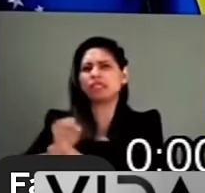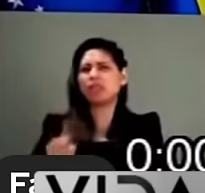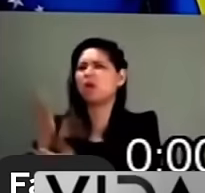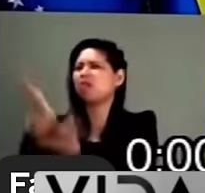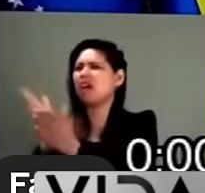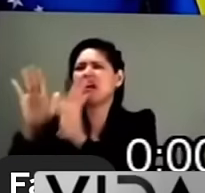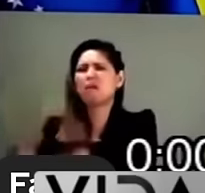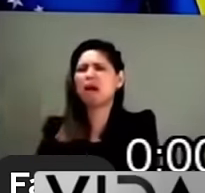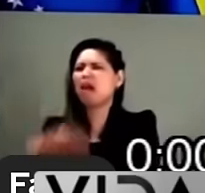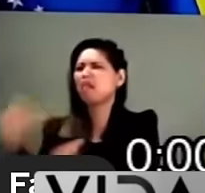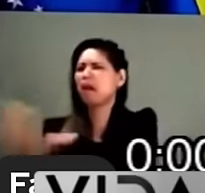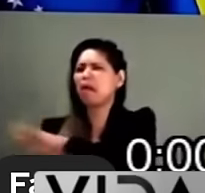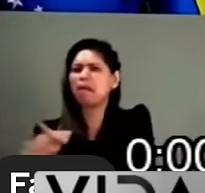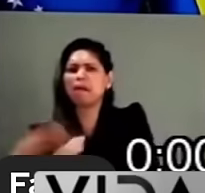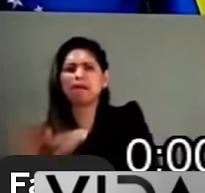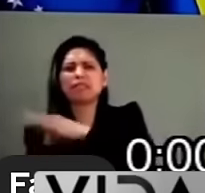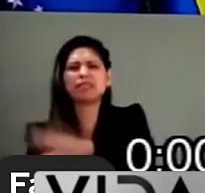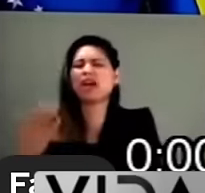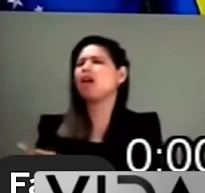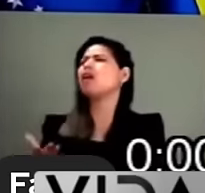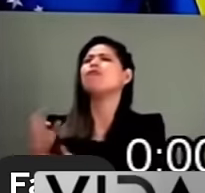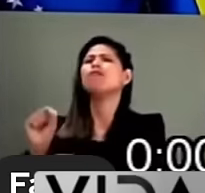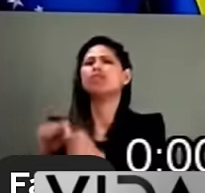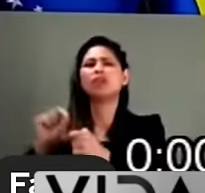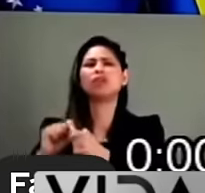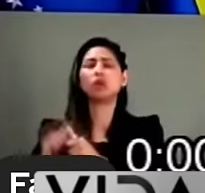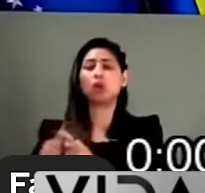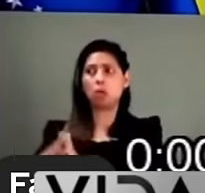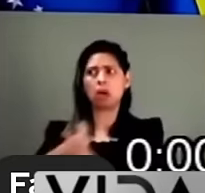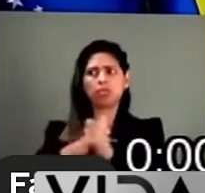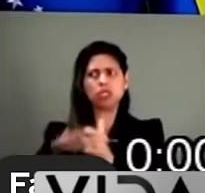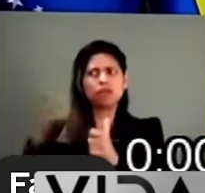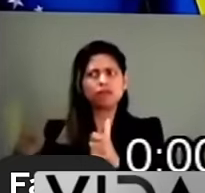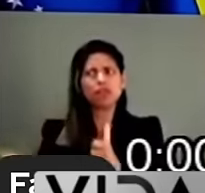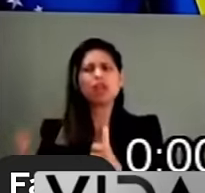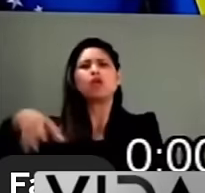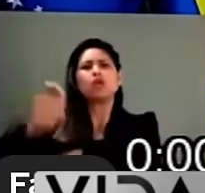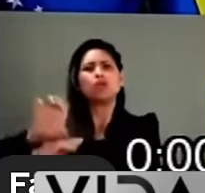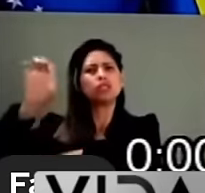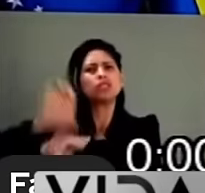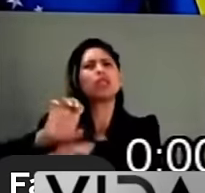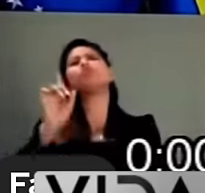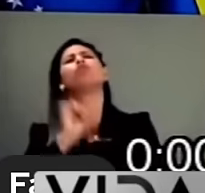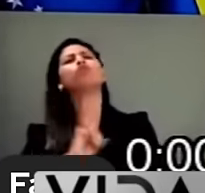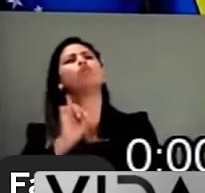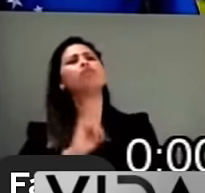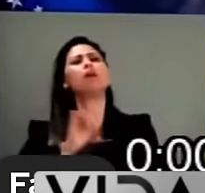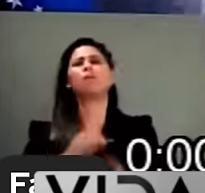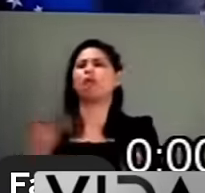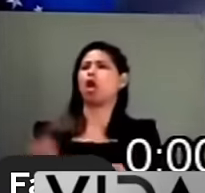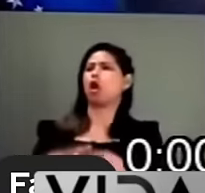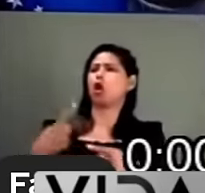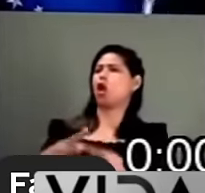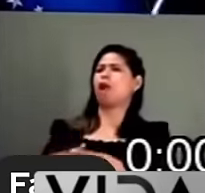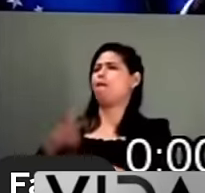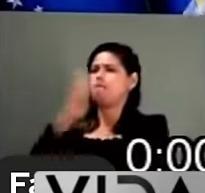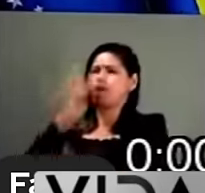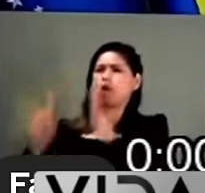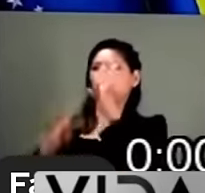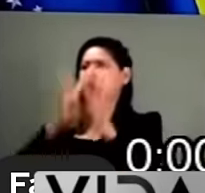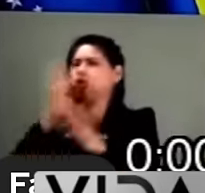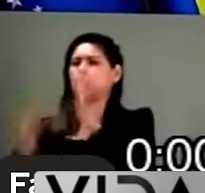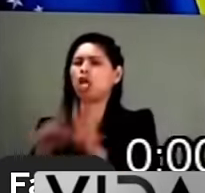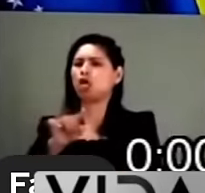Gerais, destruíram Minas Gerais, deixaram a dívida e quer jogar a culpa só no governador Romeu Zema, porque não é apoiador